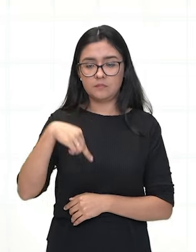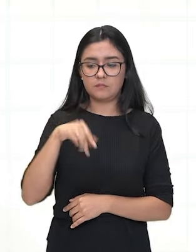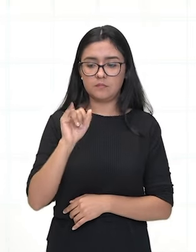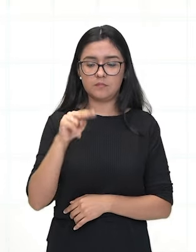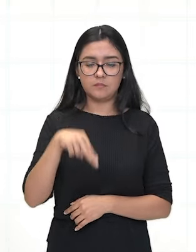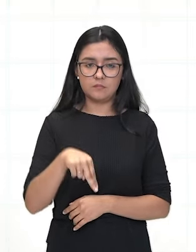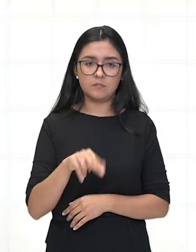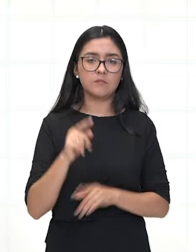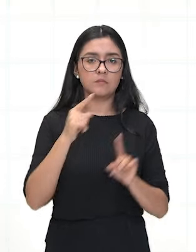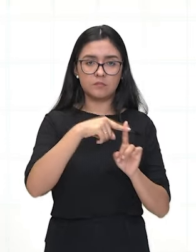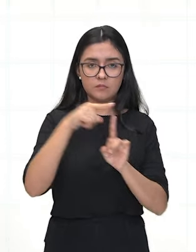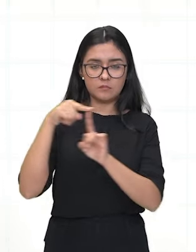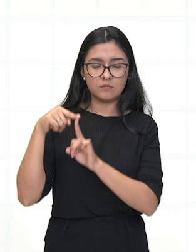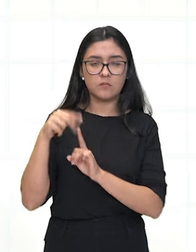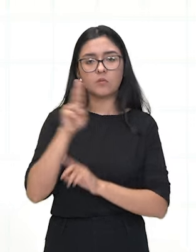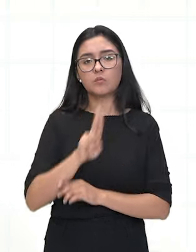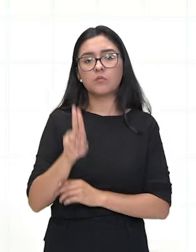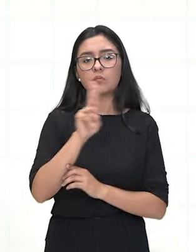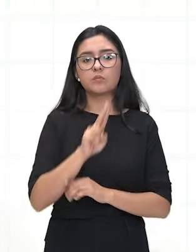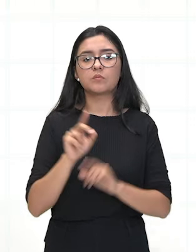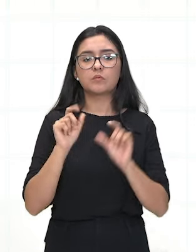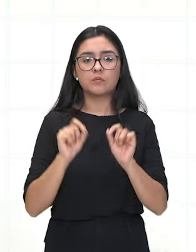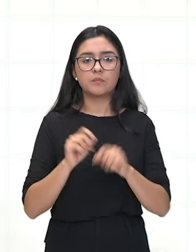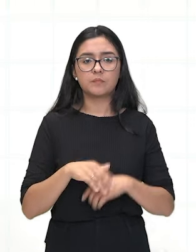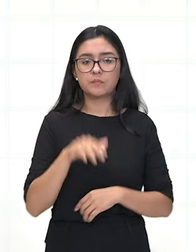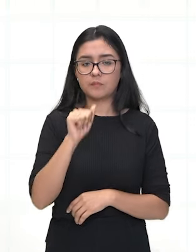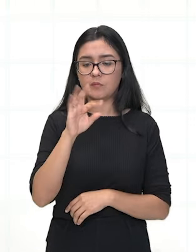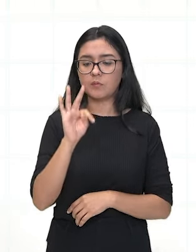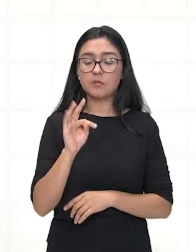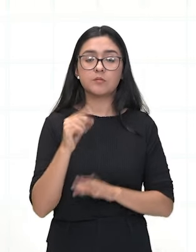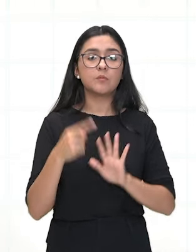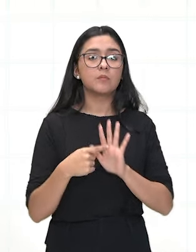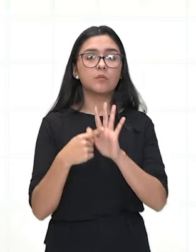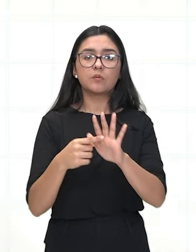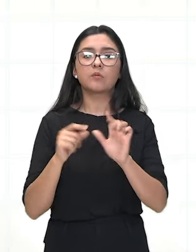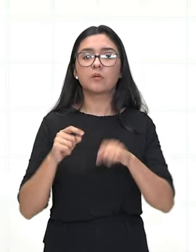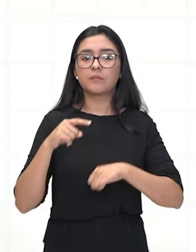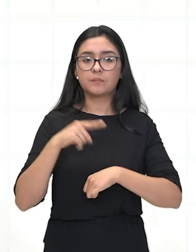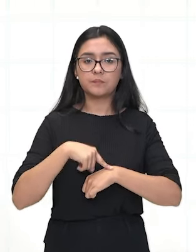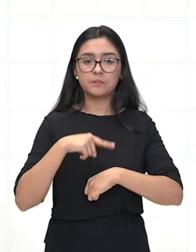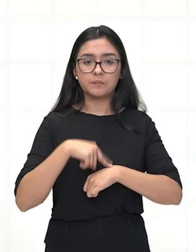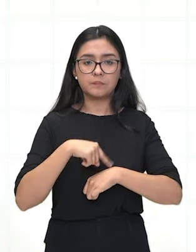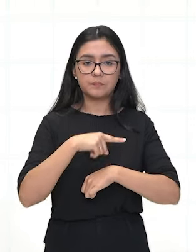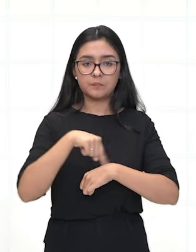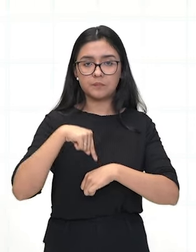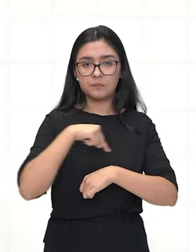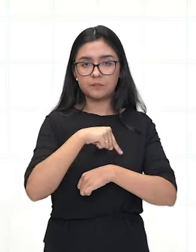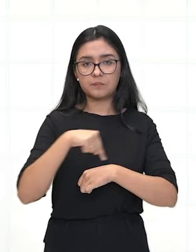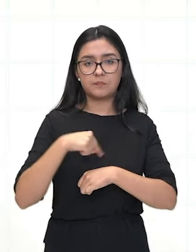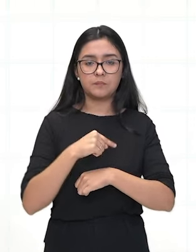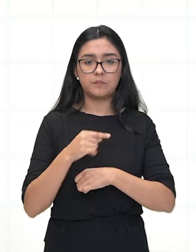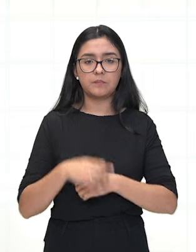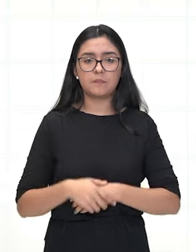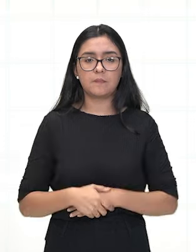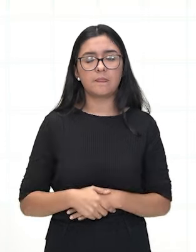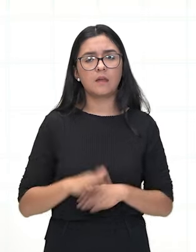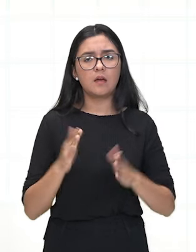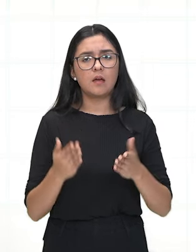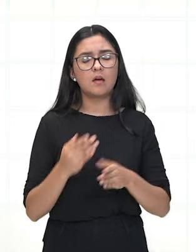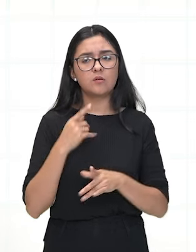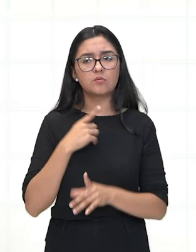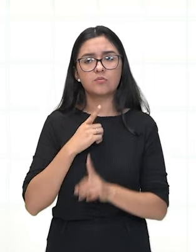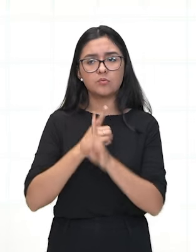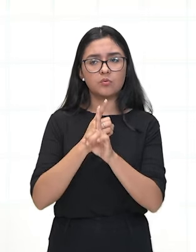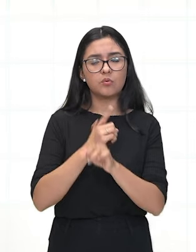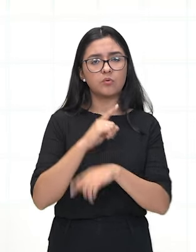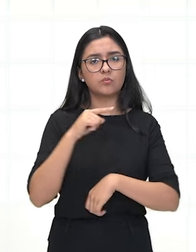tipo de preposição a gente utiliza o at para indicar as horas Ah eu te encontro às 8 horas da